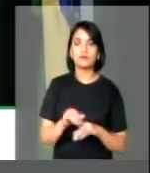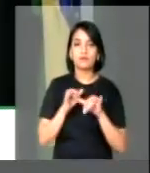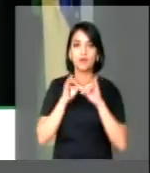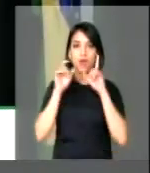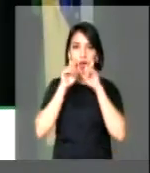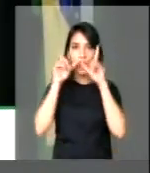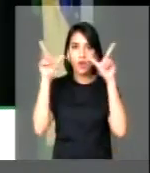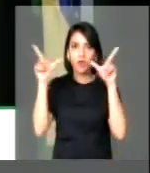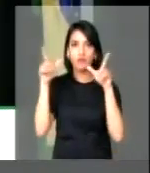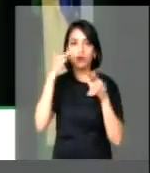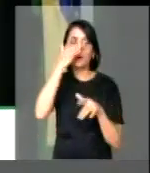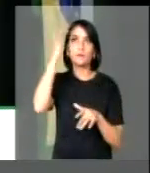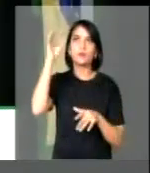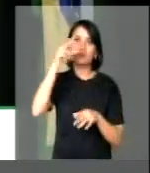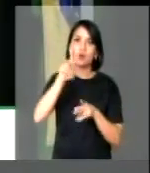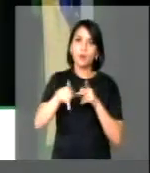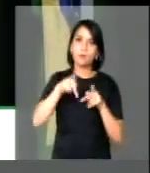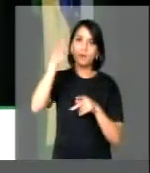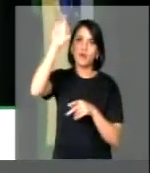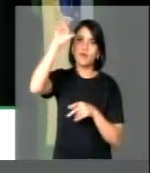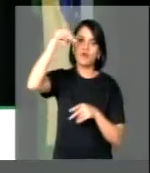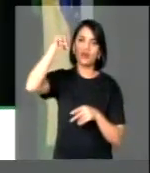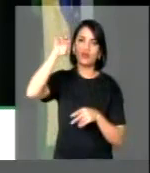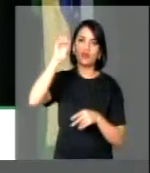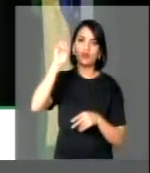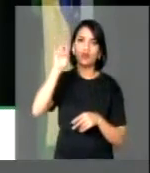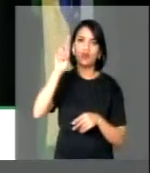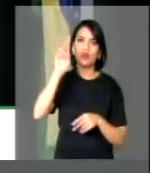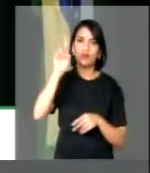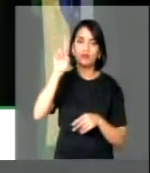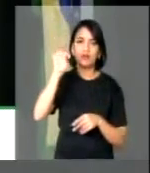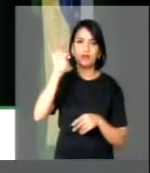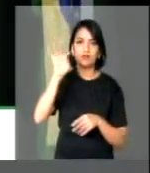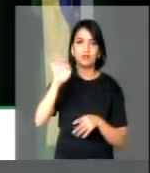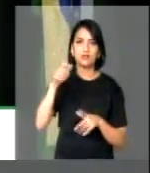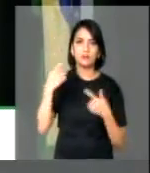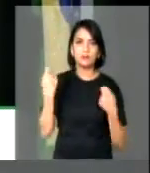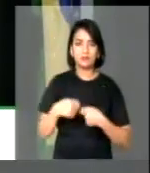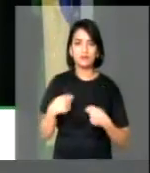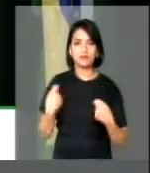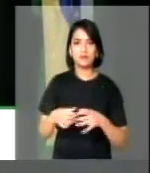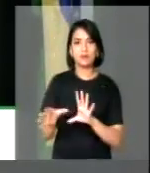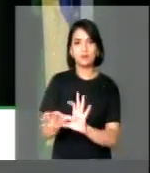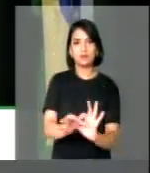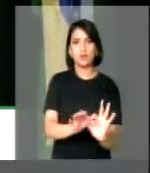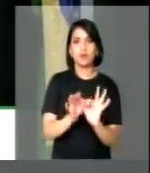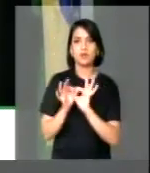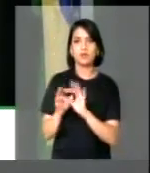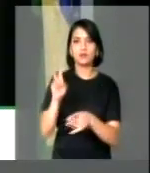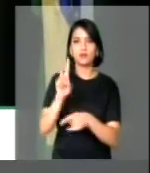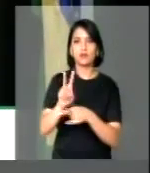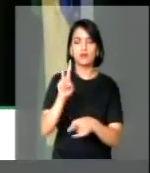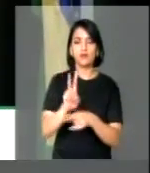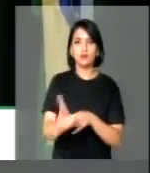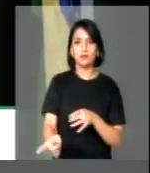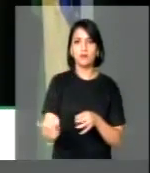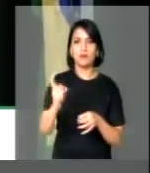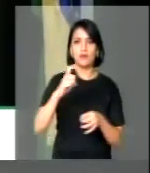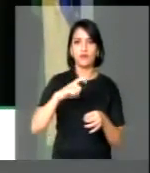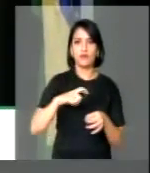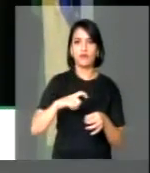nordestinos. Nós temos que formar aqui uma corrente em defesa da retomada